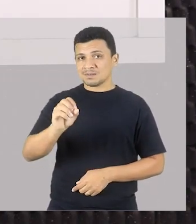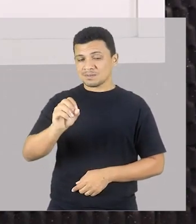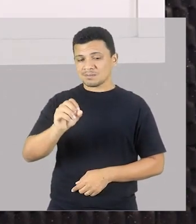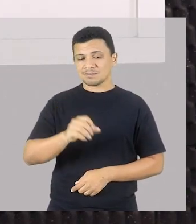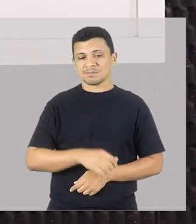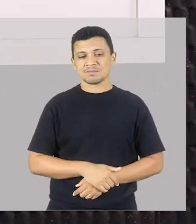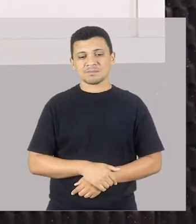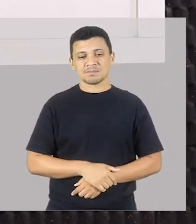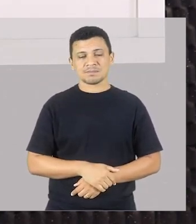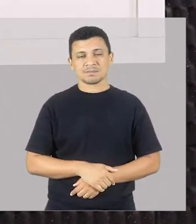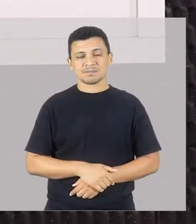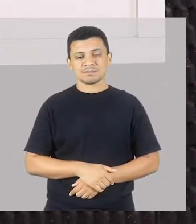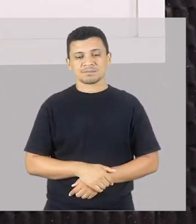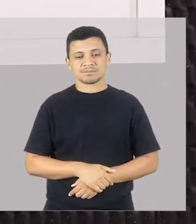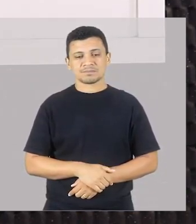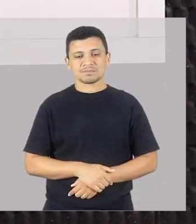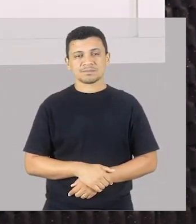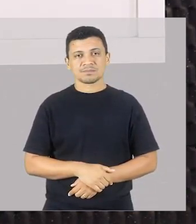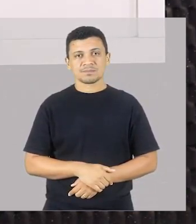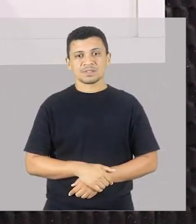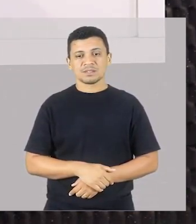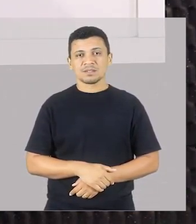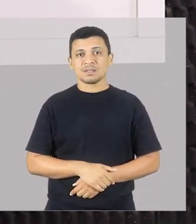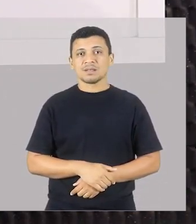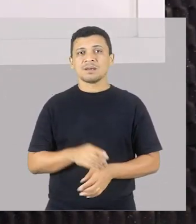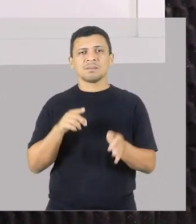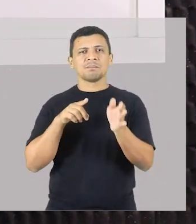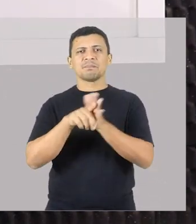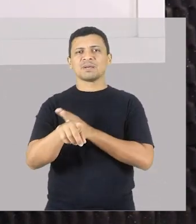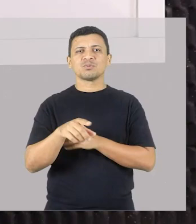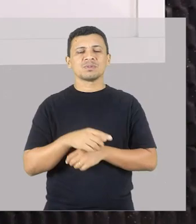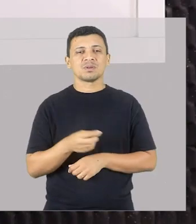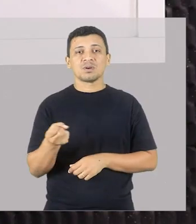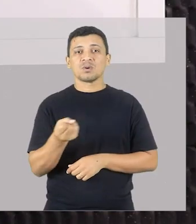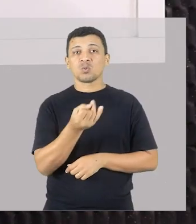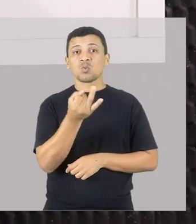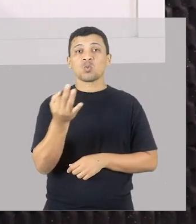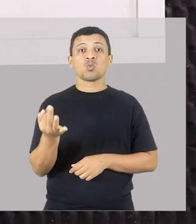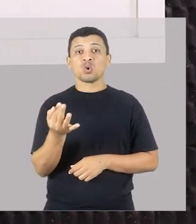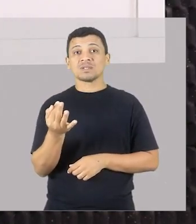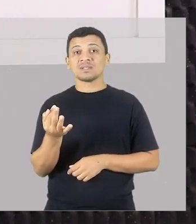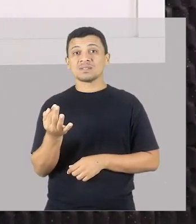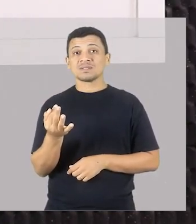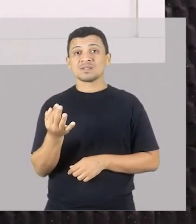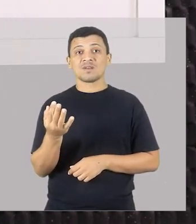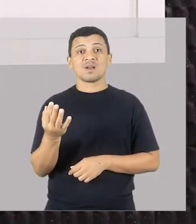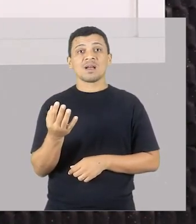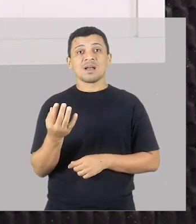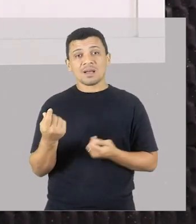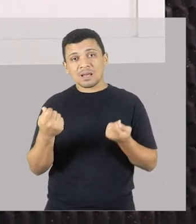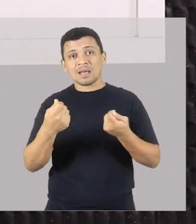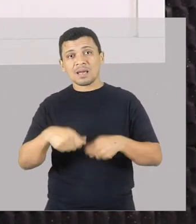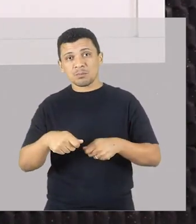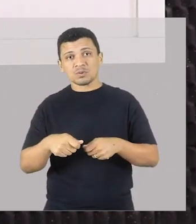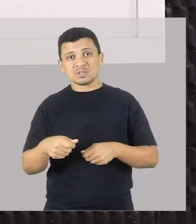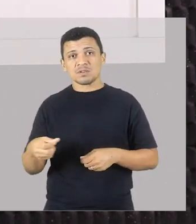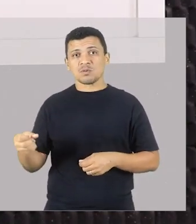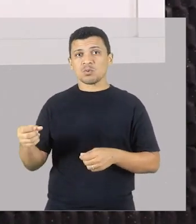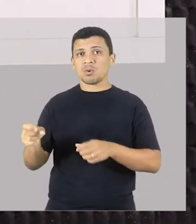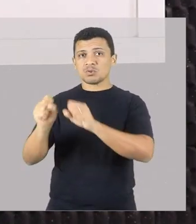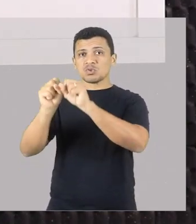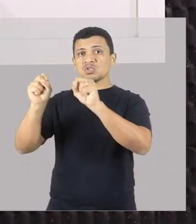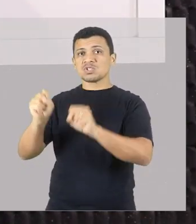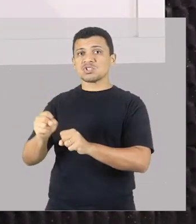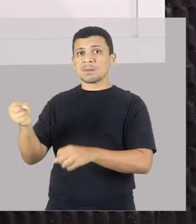Depois eu tenho um número. Pessoal, ele quer saber quantas vezes a quantidade de placas no modelo novo